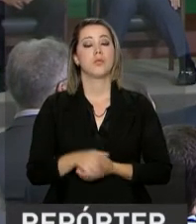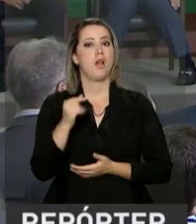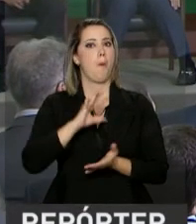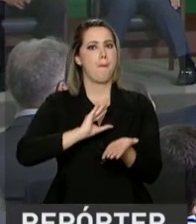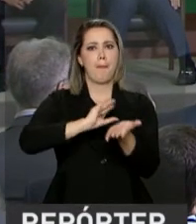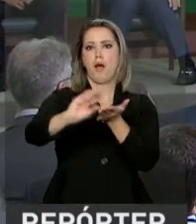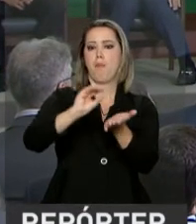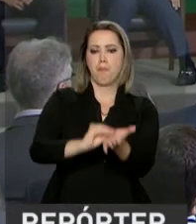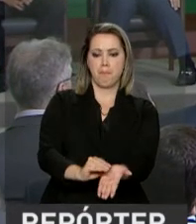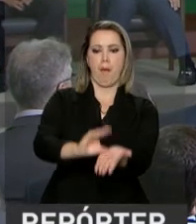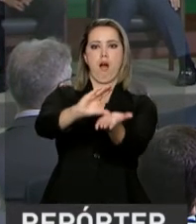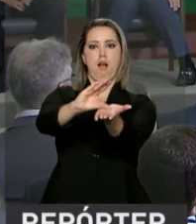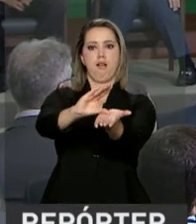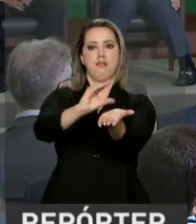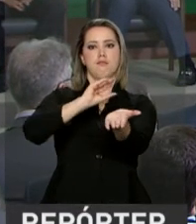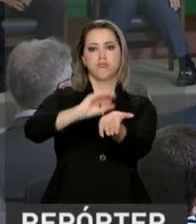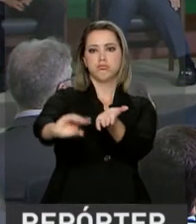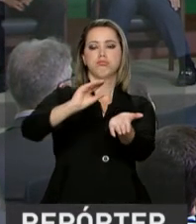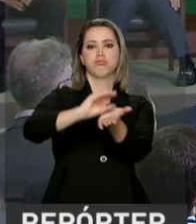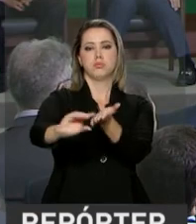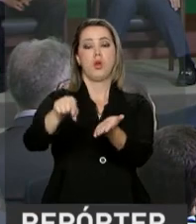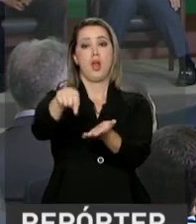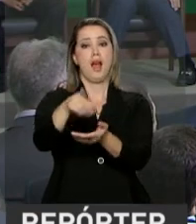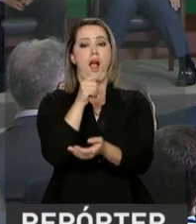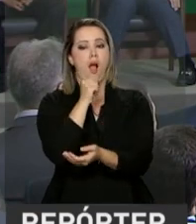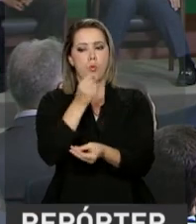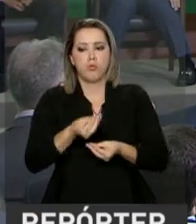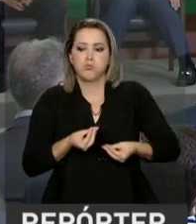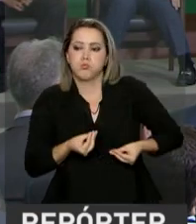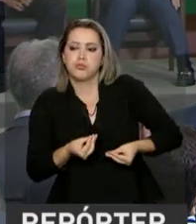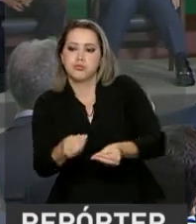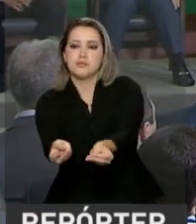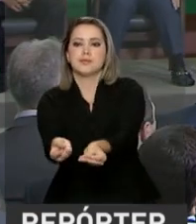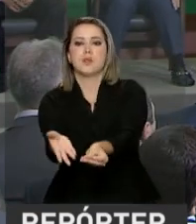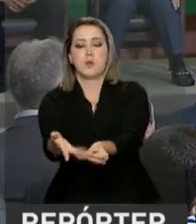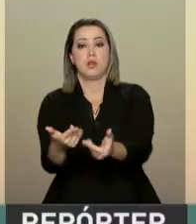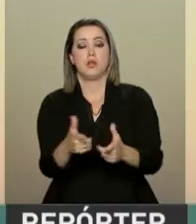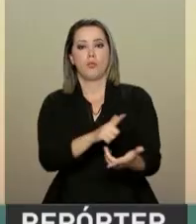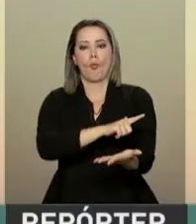história e água para o semiárido nordestino brasileiro